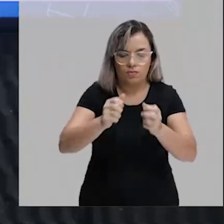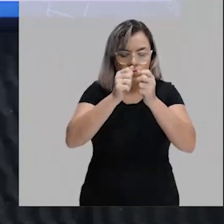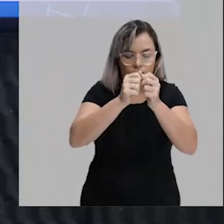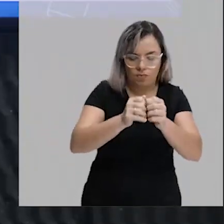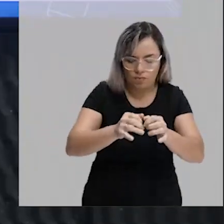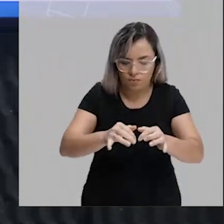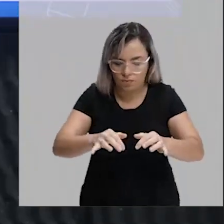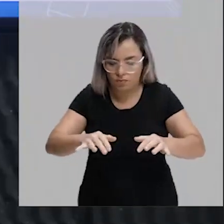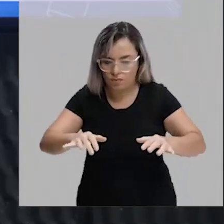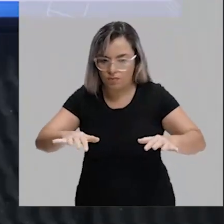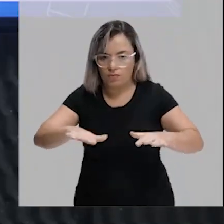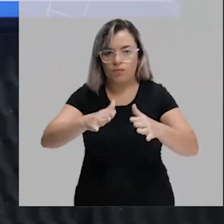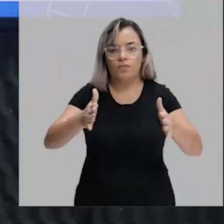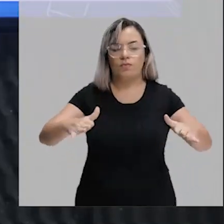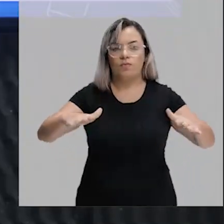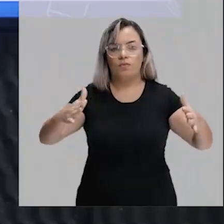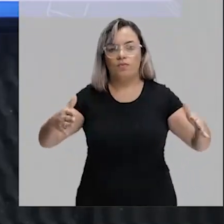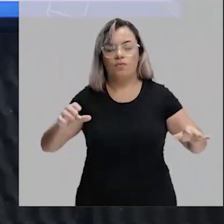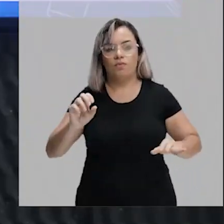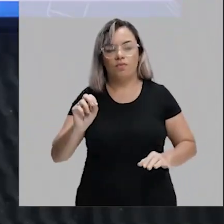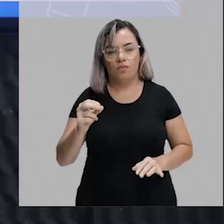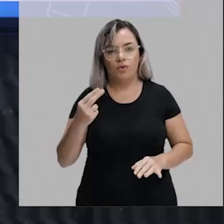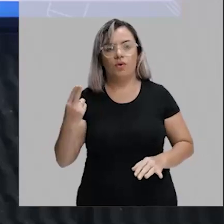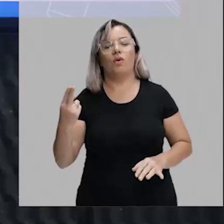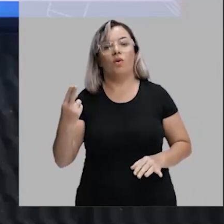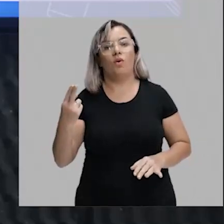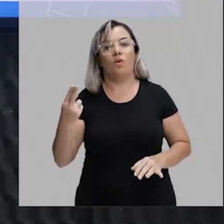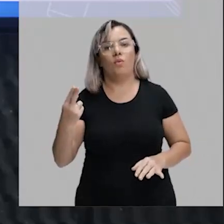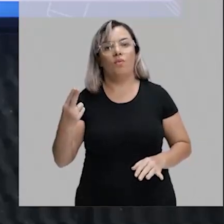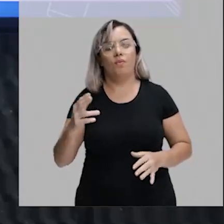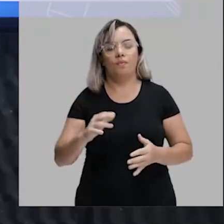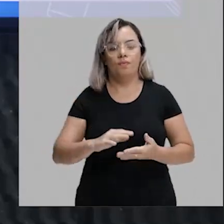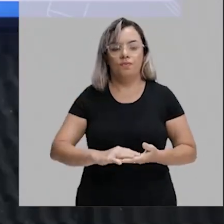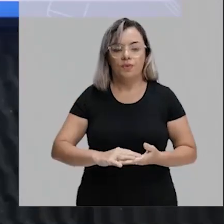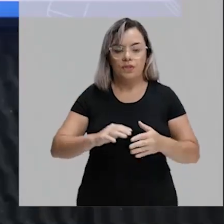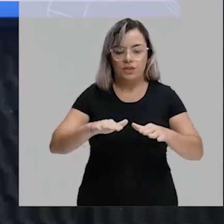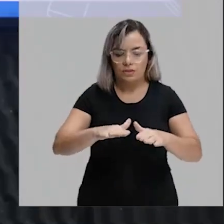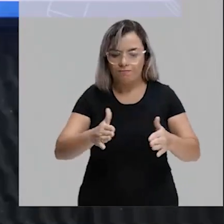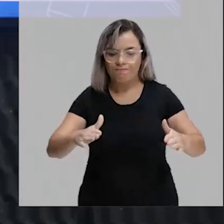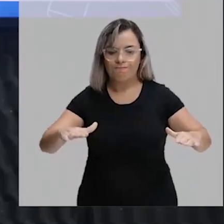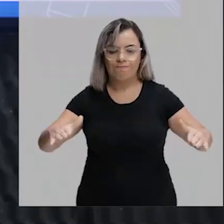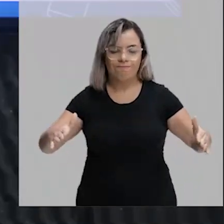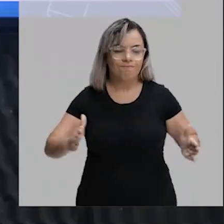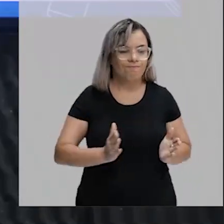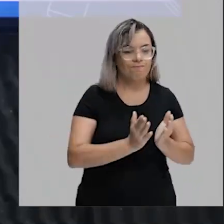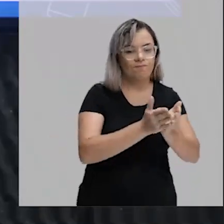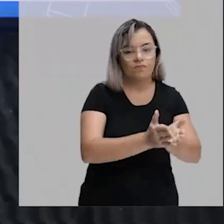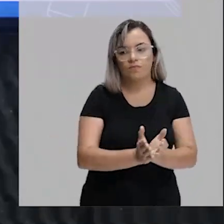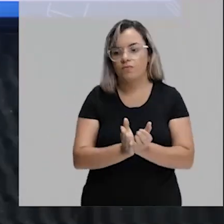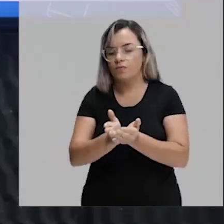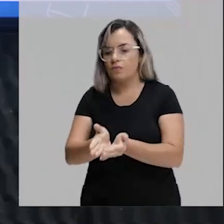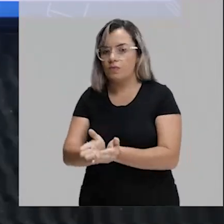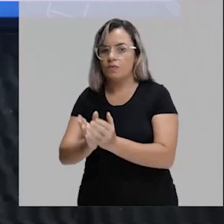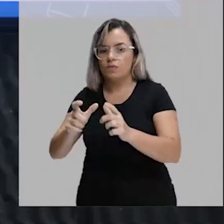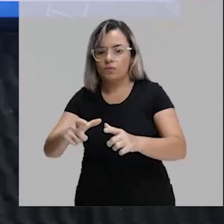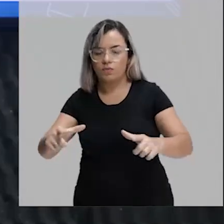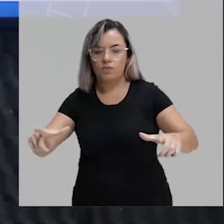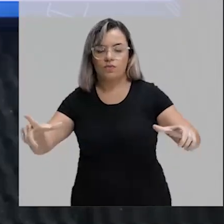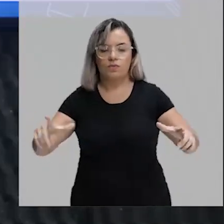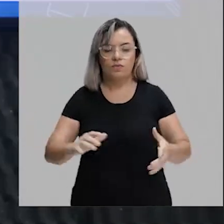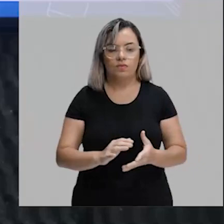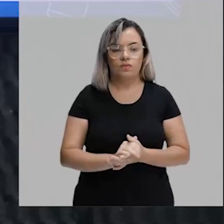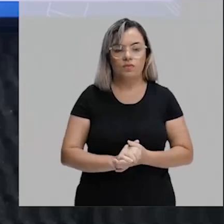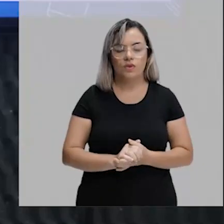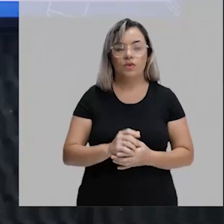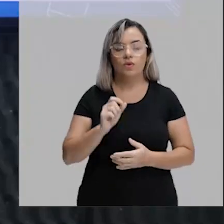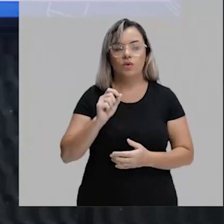expansão ultramarina ou das grandes navegações. Ok? Quando você fala desse